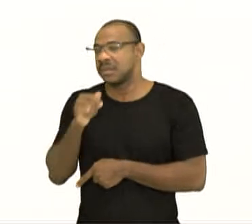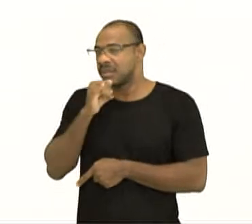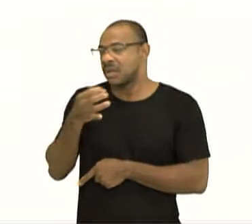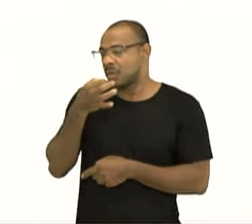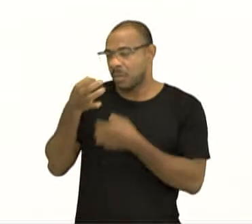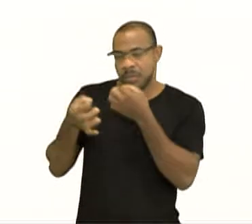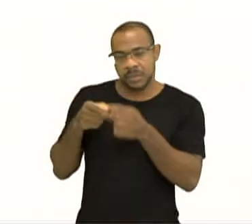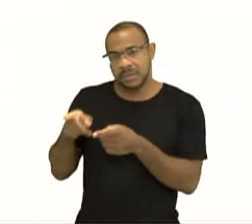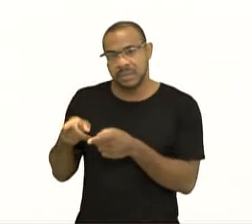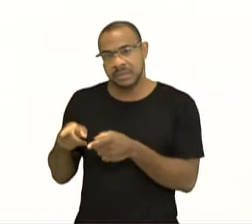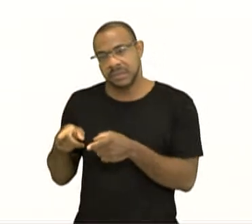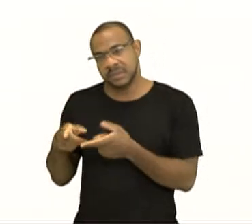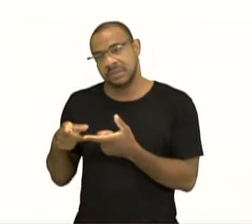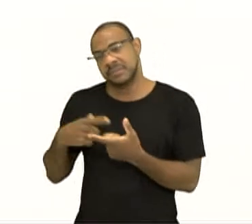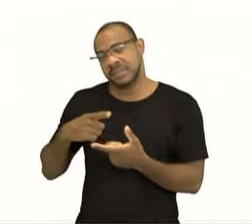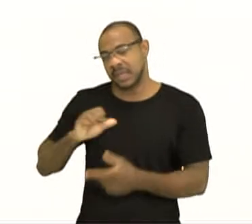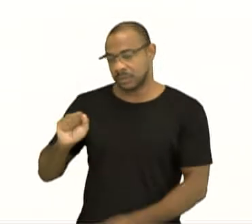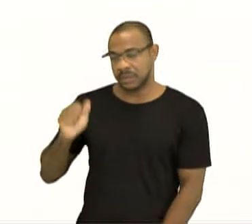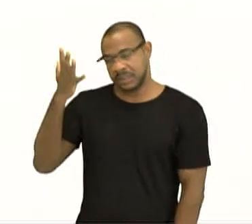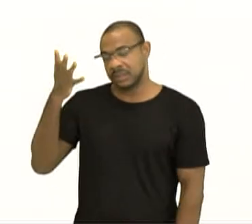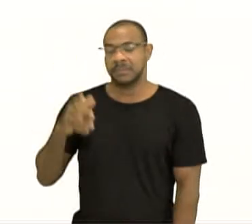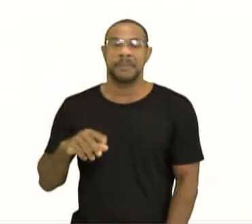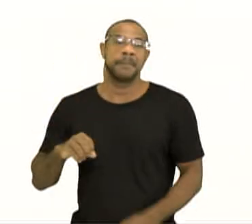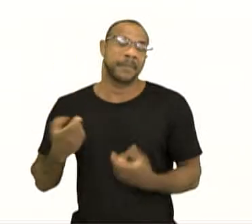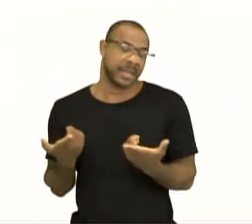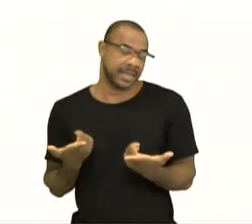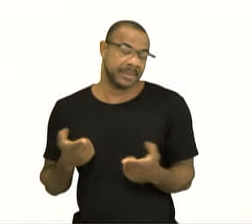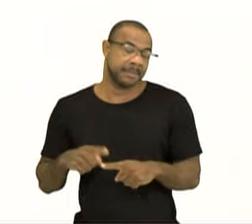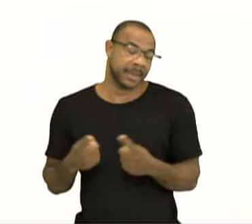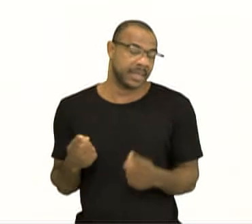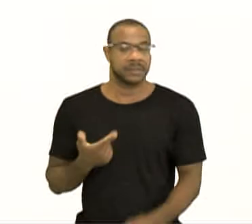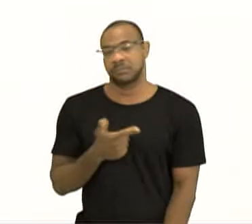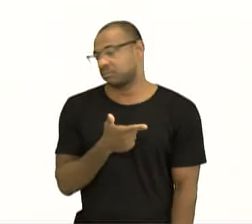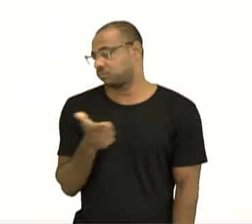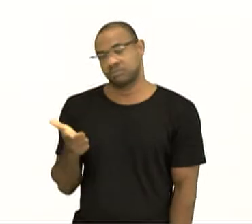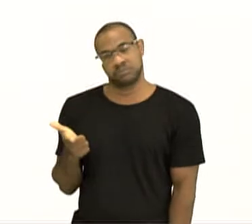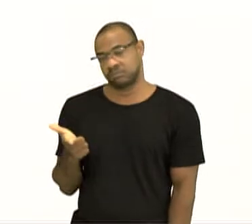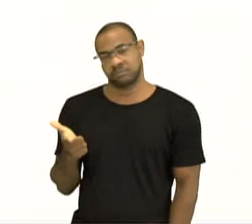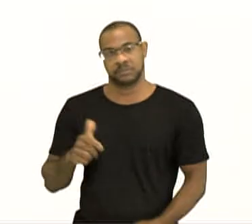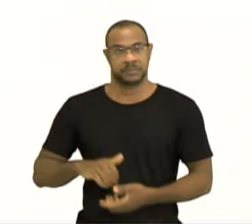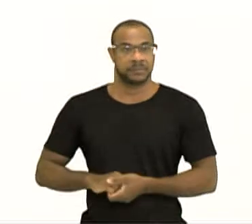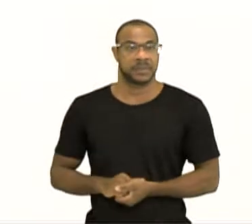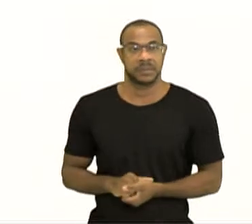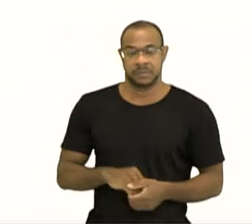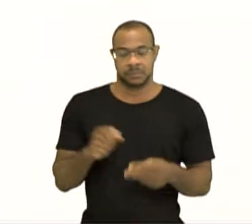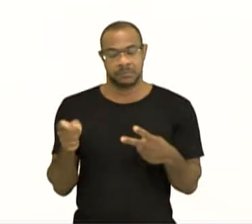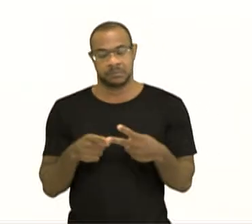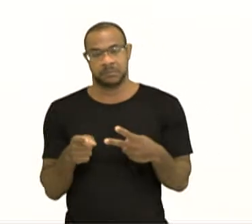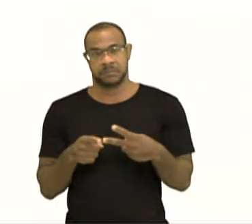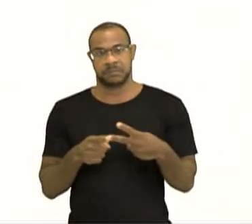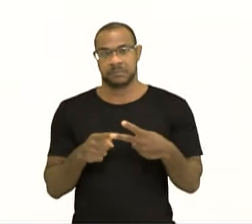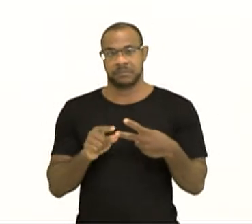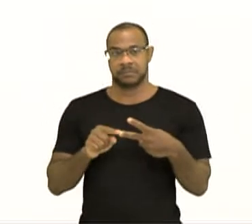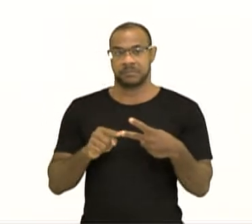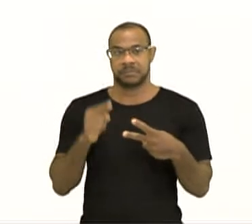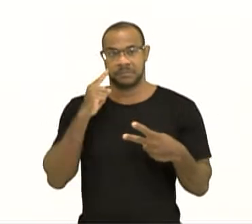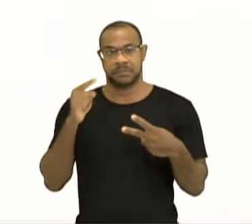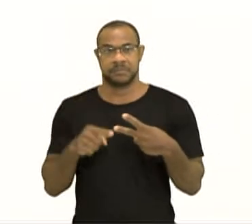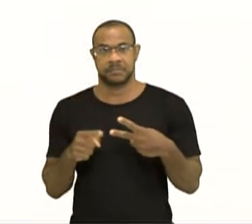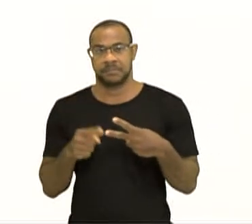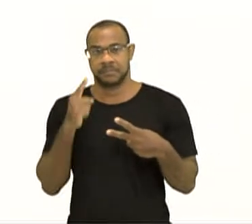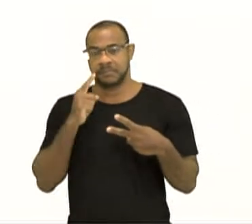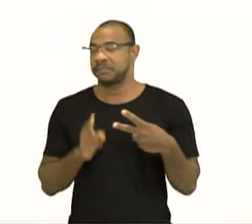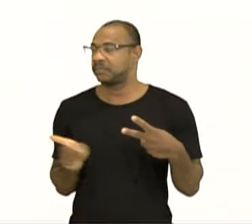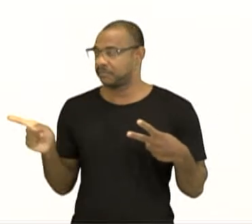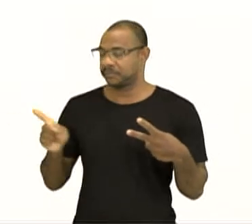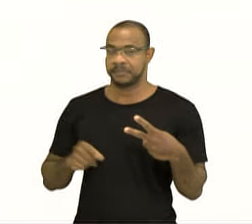que deveria estar rolando, mas não estava, né? Por que não estava? Enfim, daí já é outra história. E a de baixo, quando ele fala aqui, ó, the queen